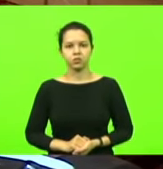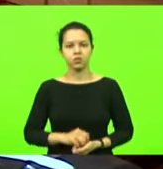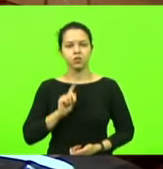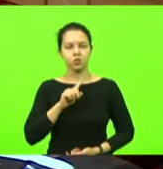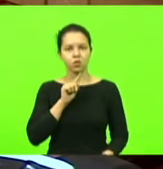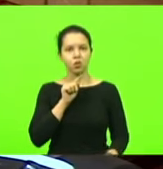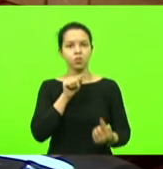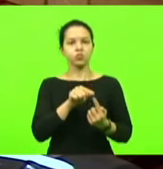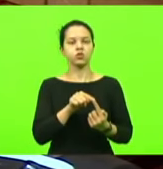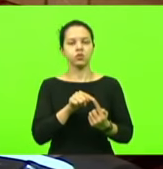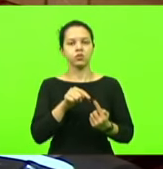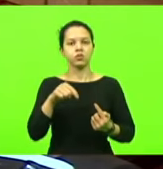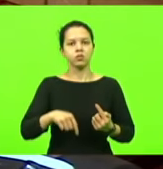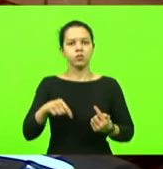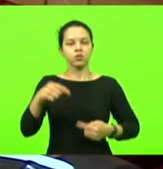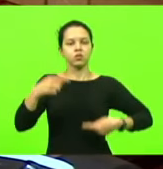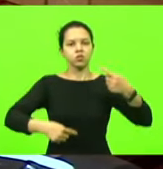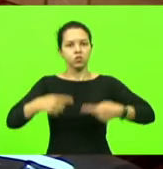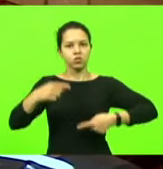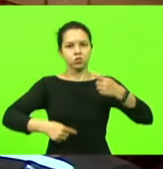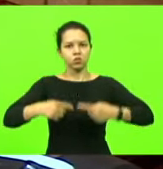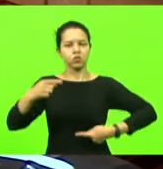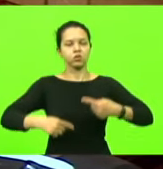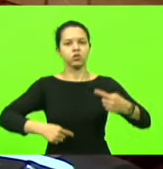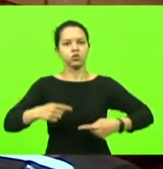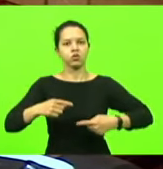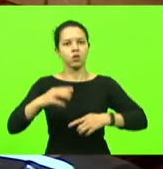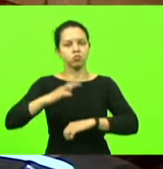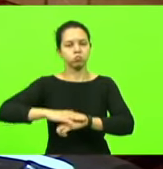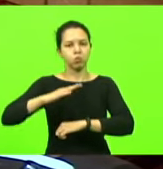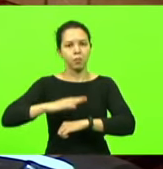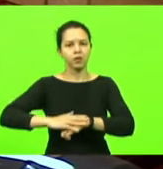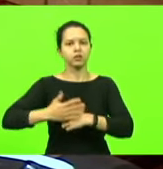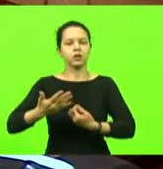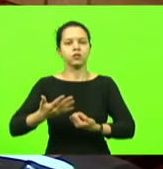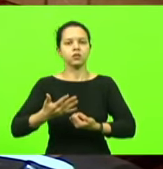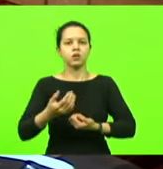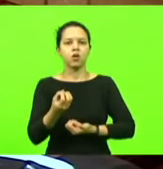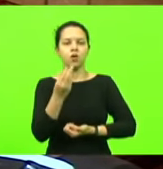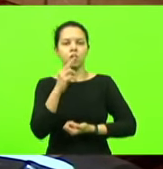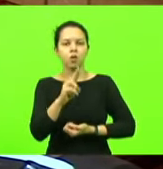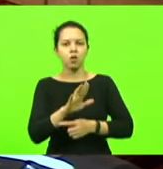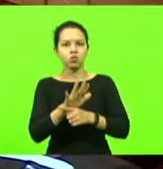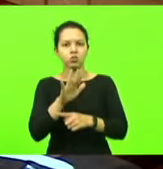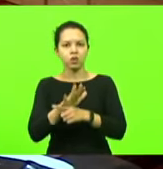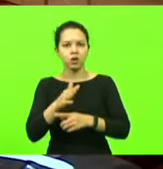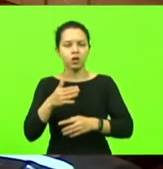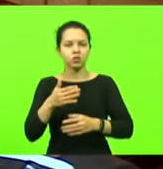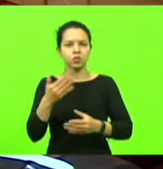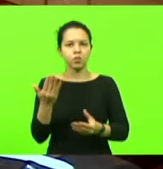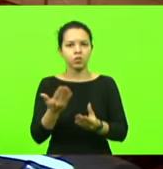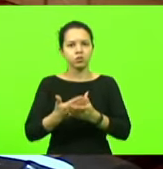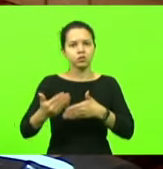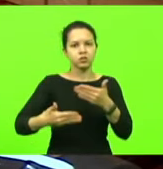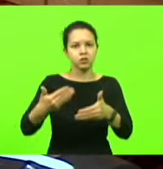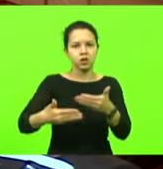objetivo aqui é discutir competências ou auxiliar os processos